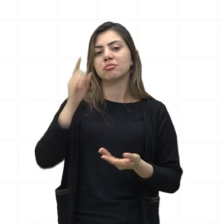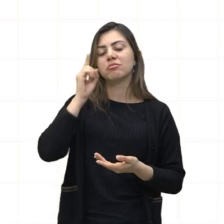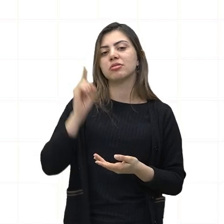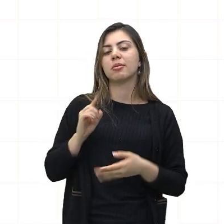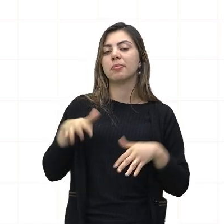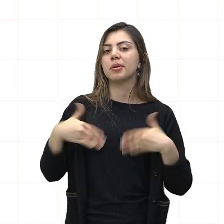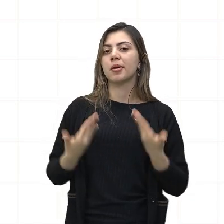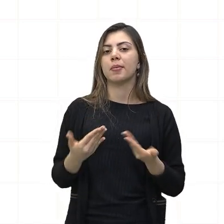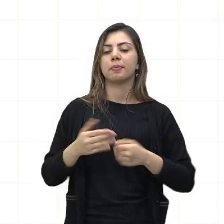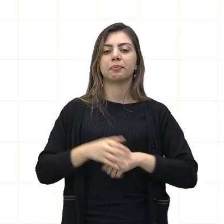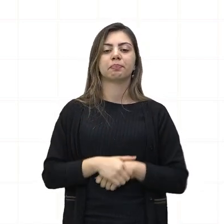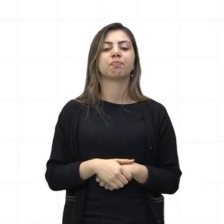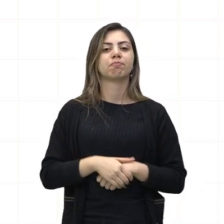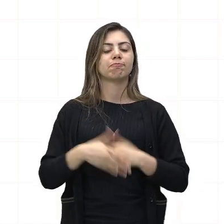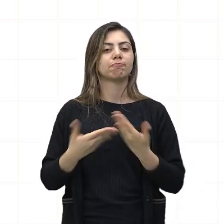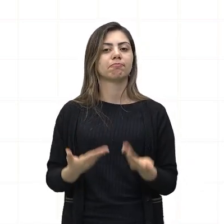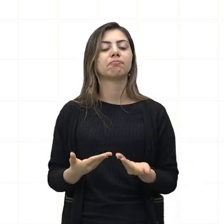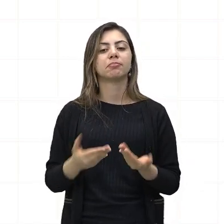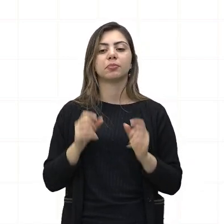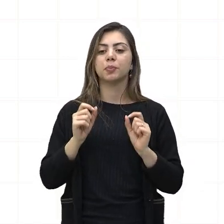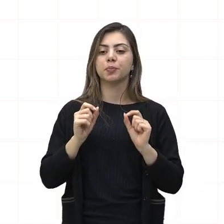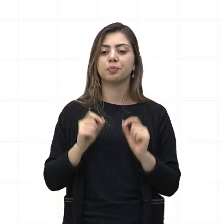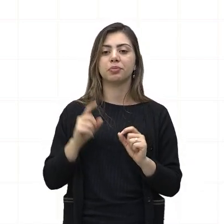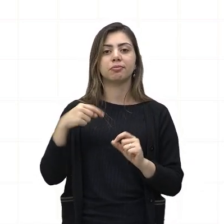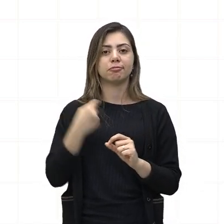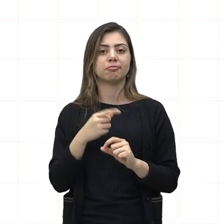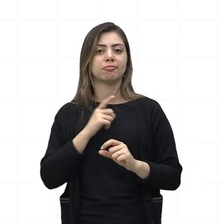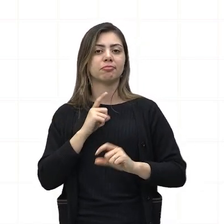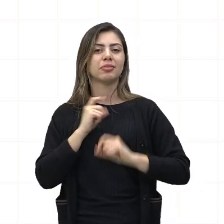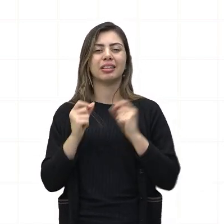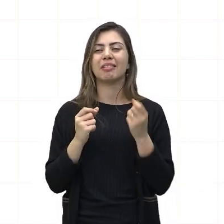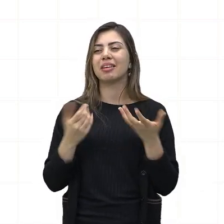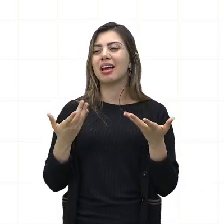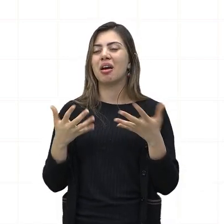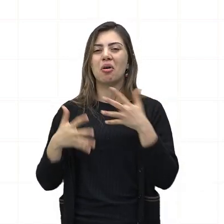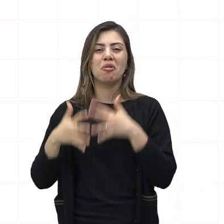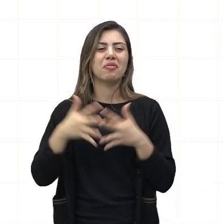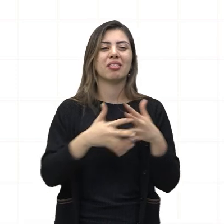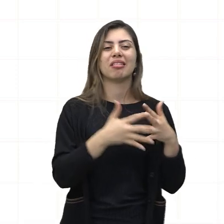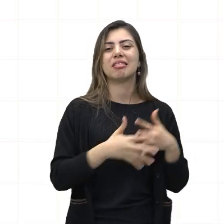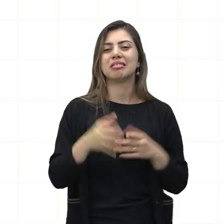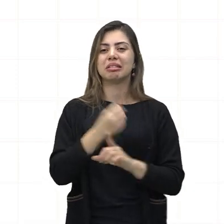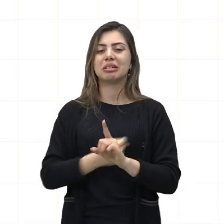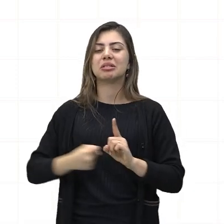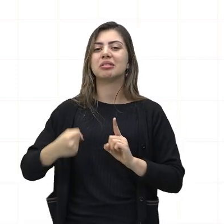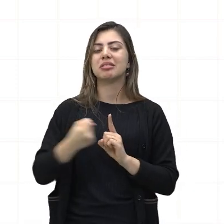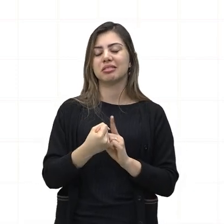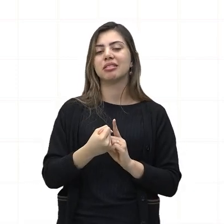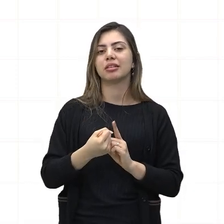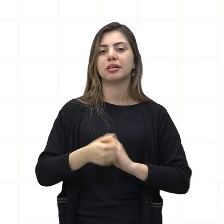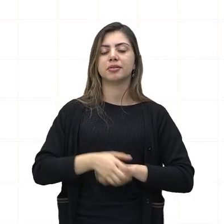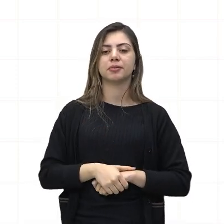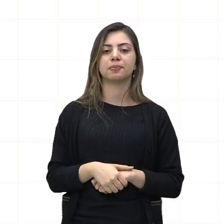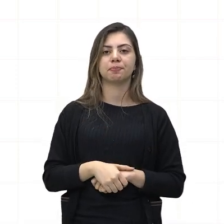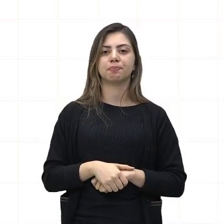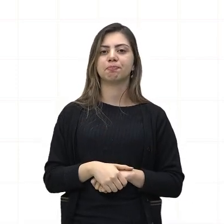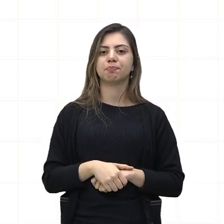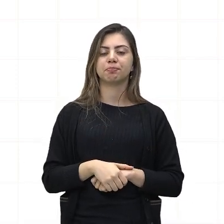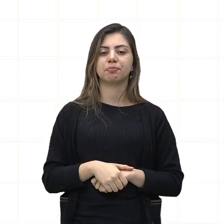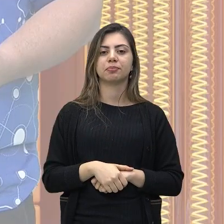etnia e outra. Então, na verdade, acabou gerando mais complicações sociais ainda para quem se encontrava nessa situação,